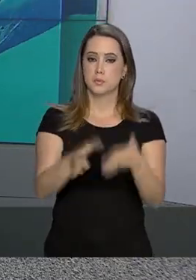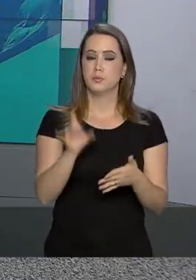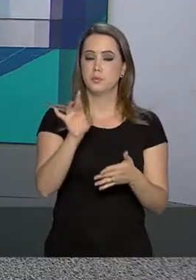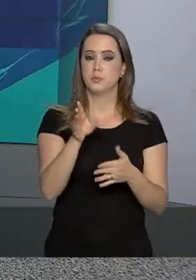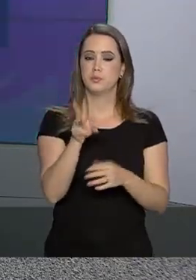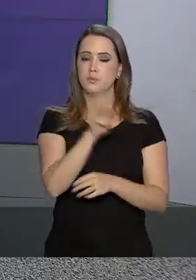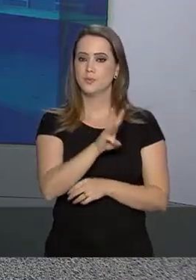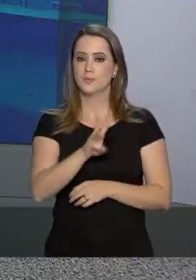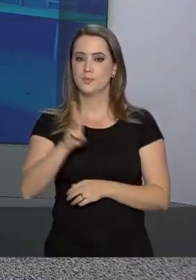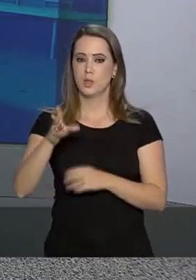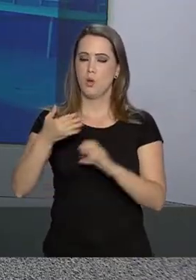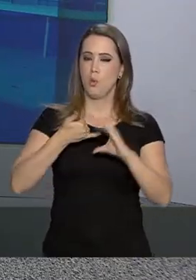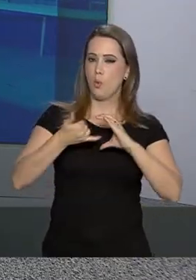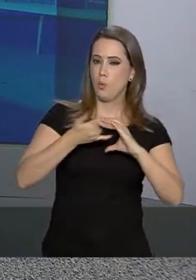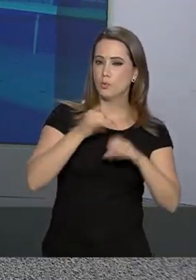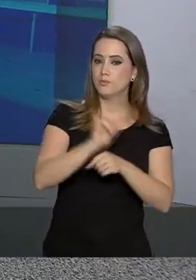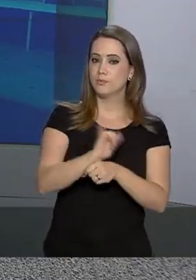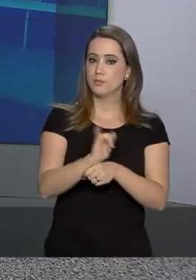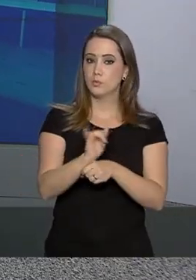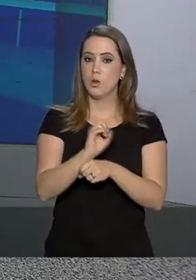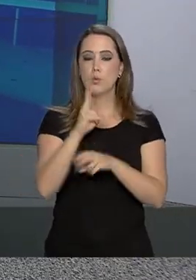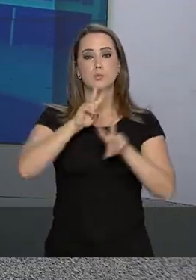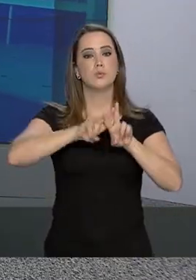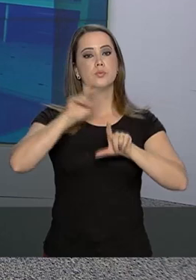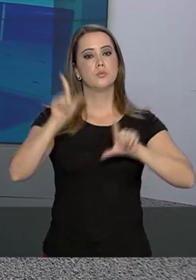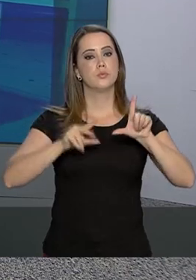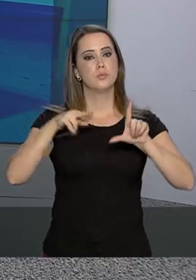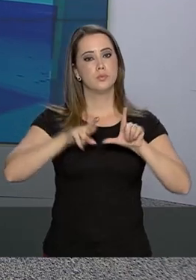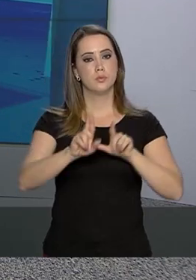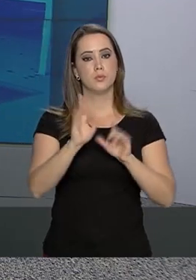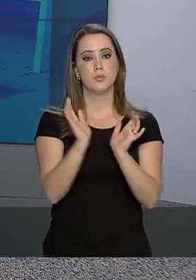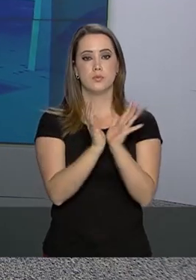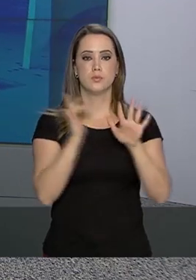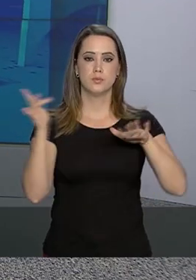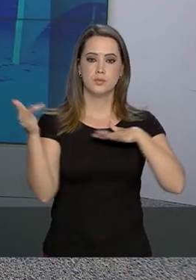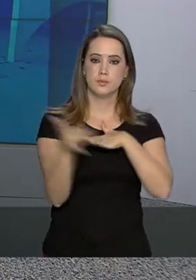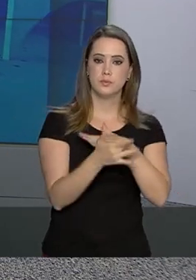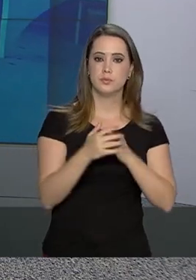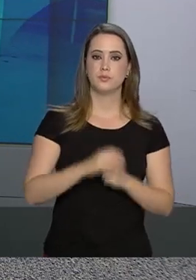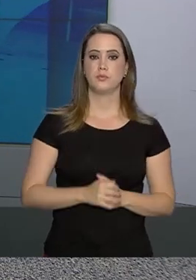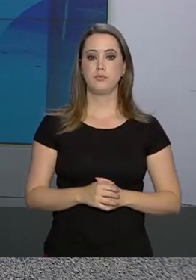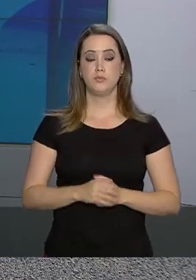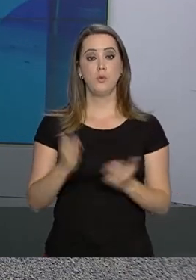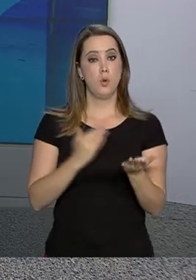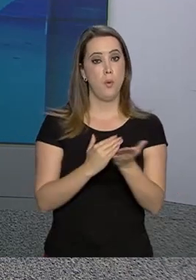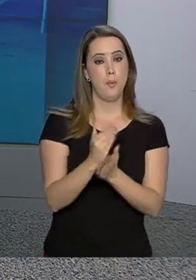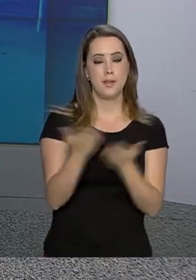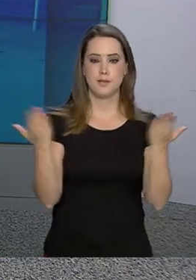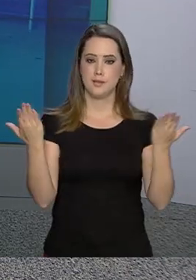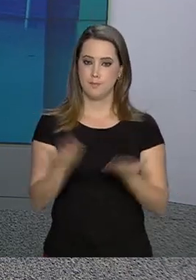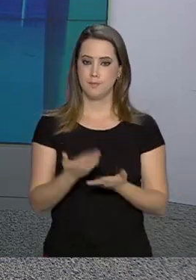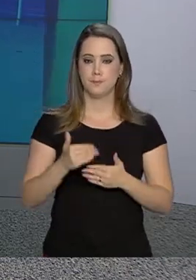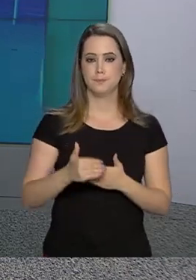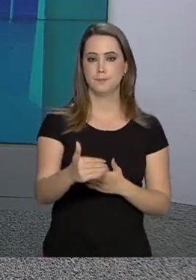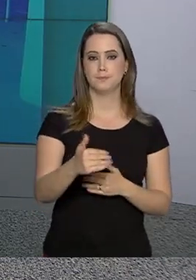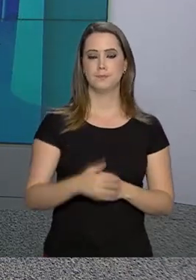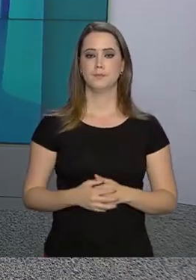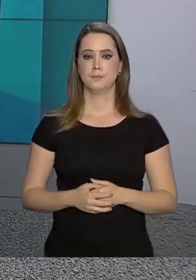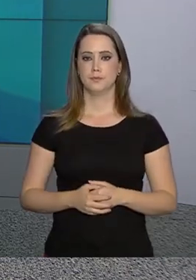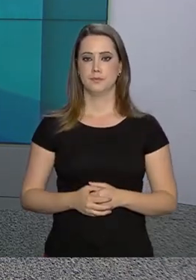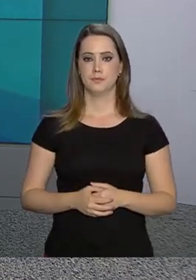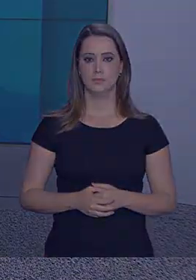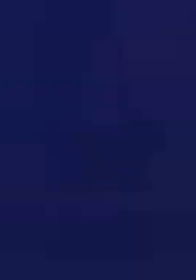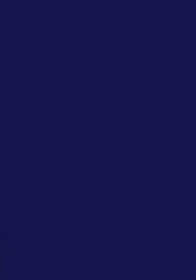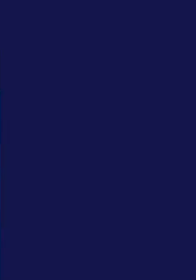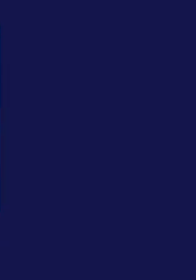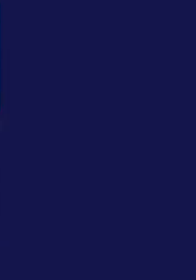basta acessar o Bate-Papo ao vivo no YouTube ou usar a hashtag TVNBR nas redes sociais. O repórter NBR começa agora.